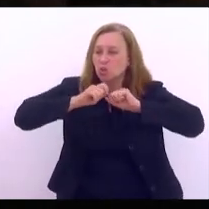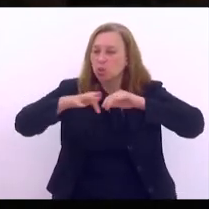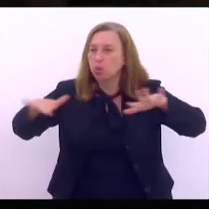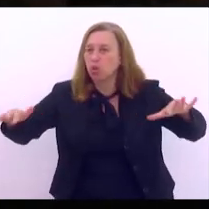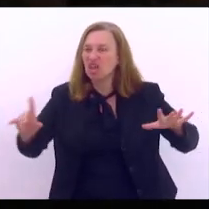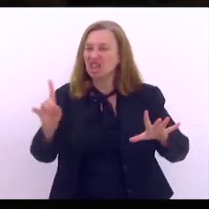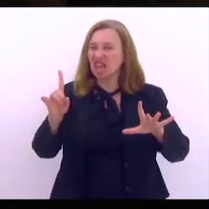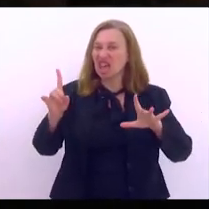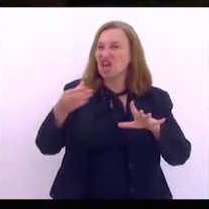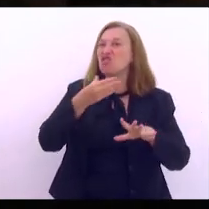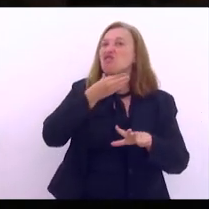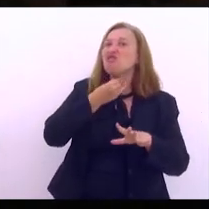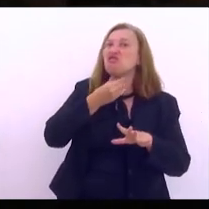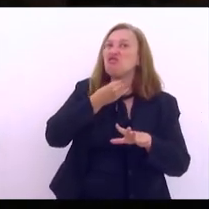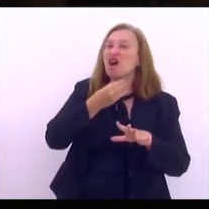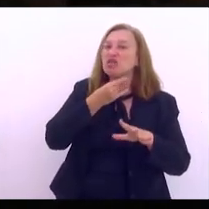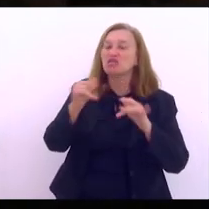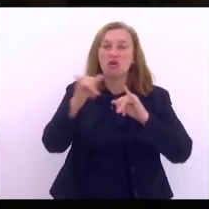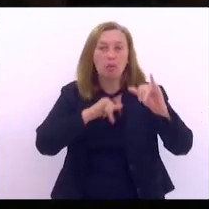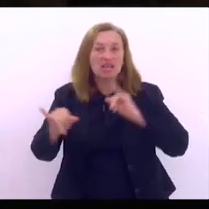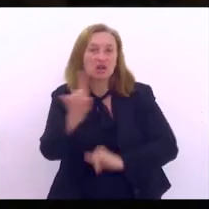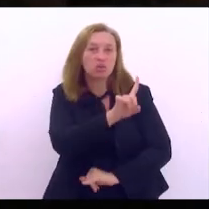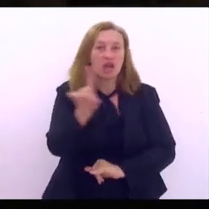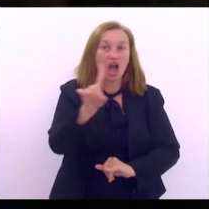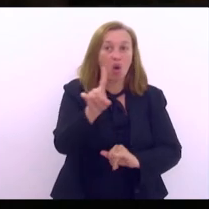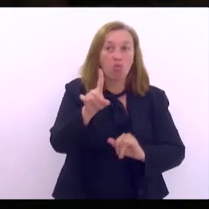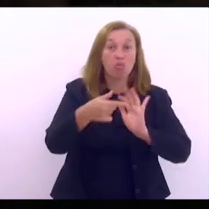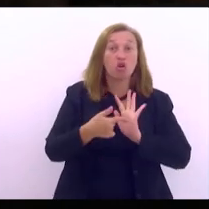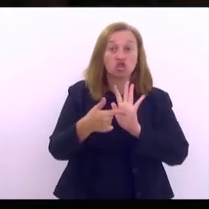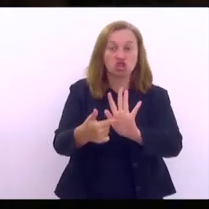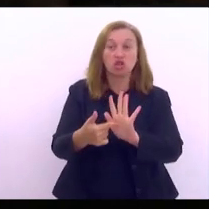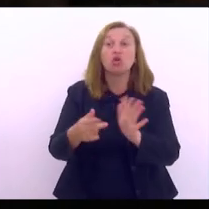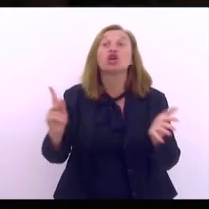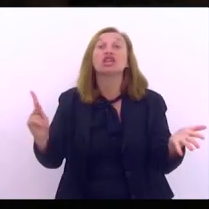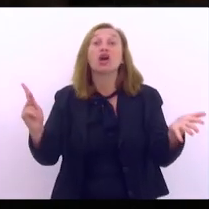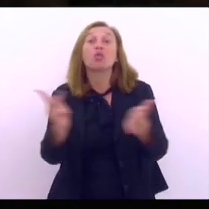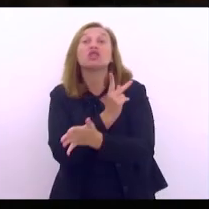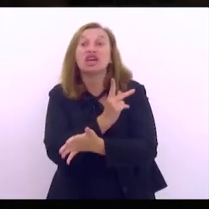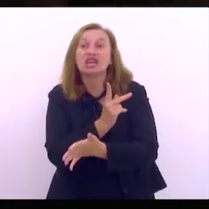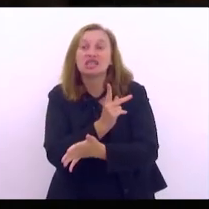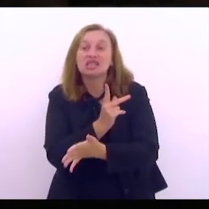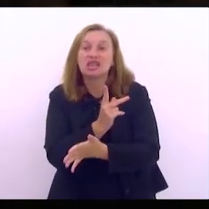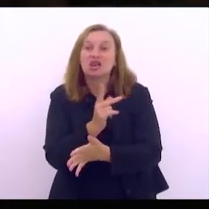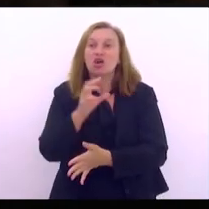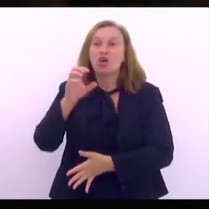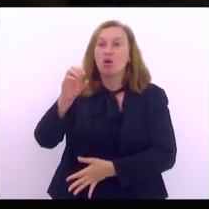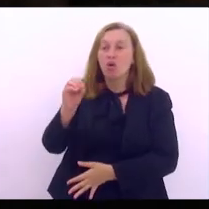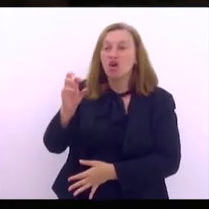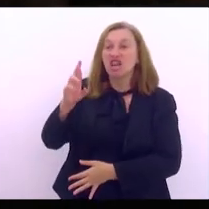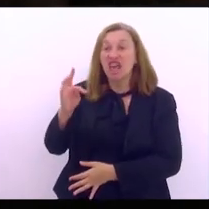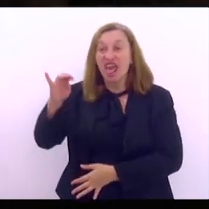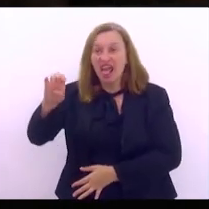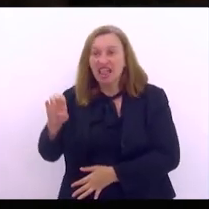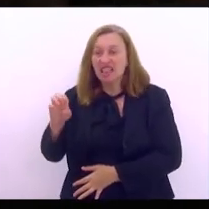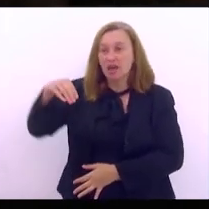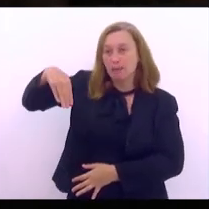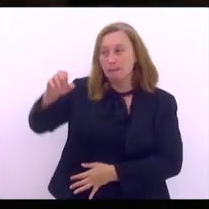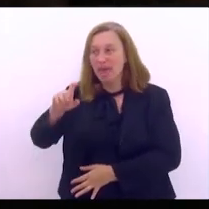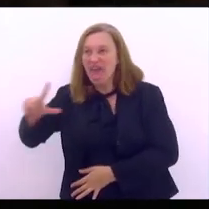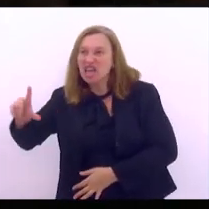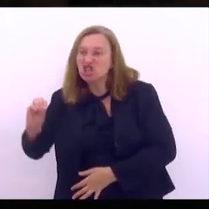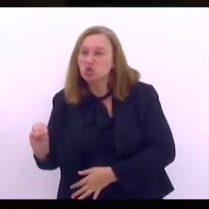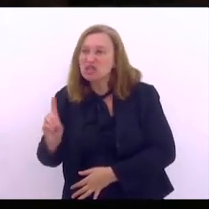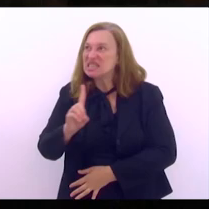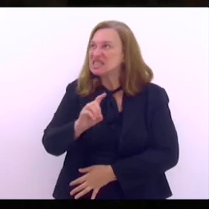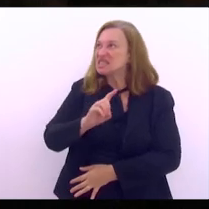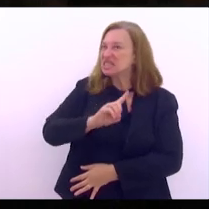de fake news, não, as cenas divulgadas do que está acontecendo no Oriente Médio, se não ficar indignado,